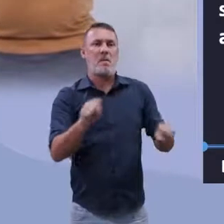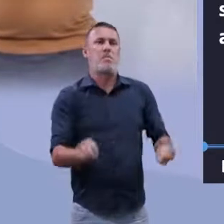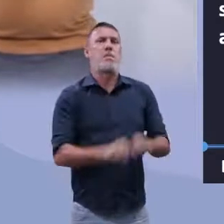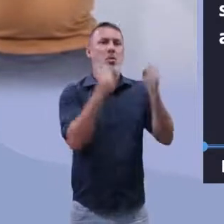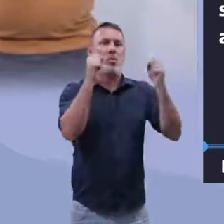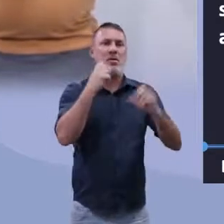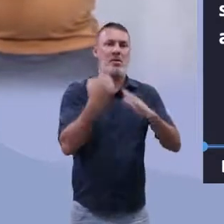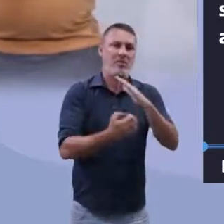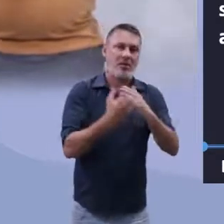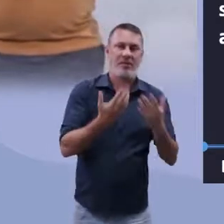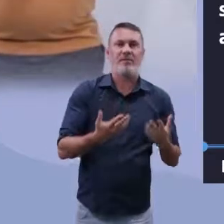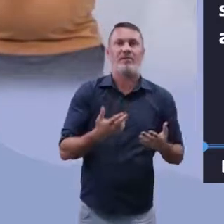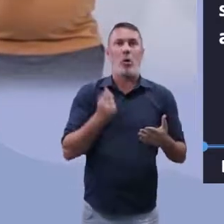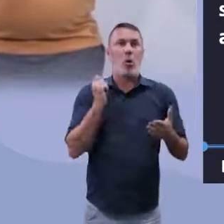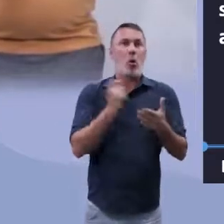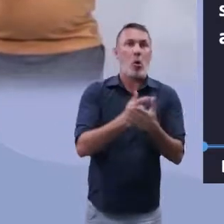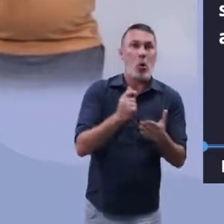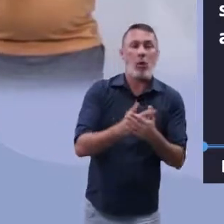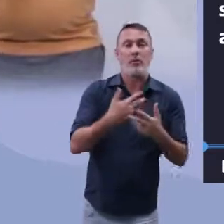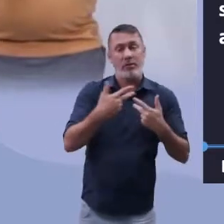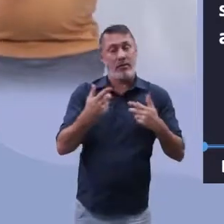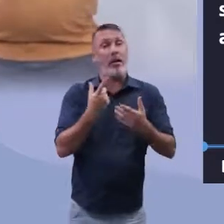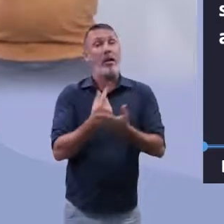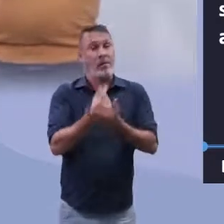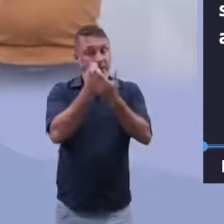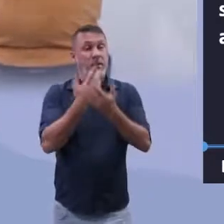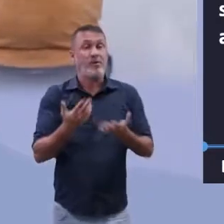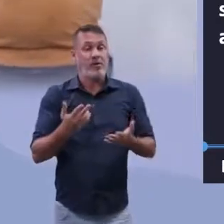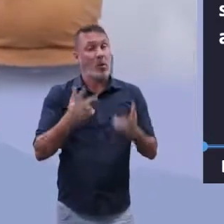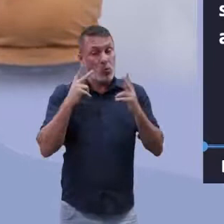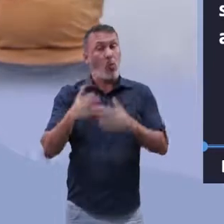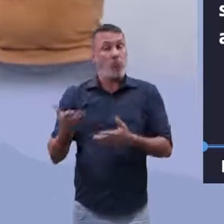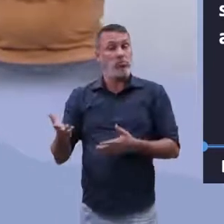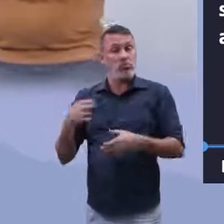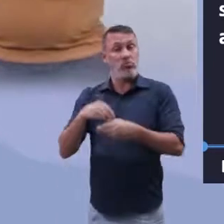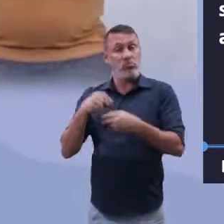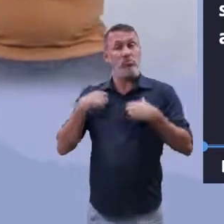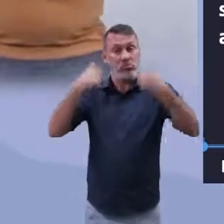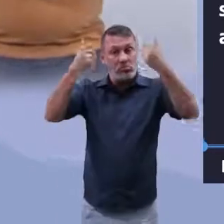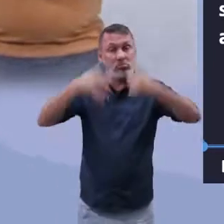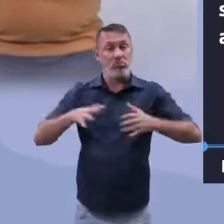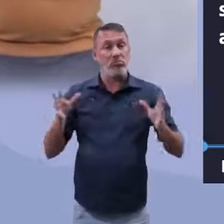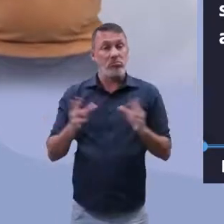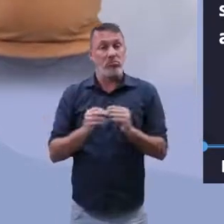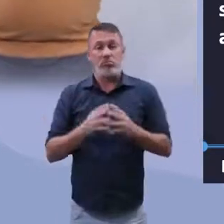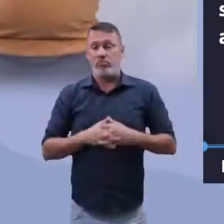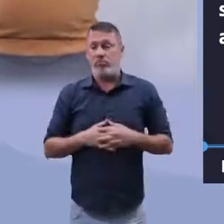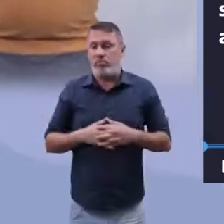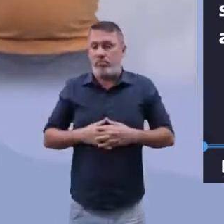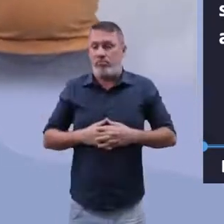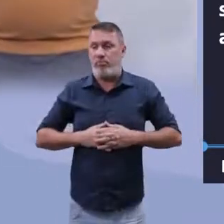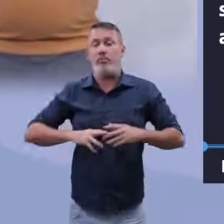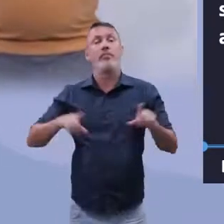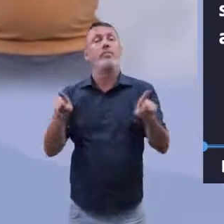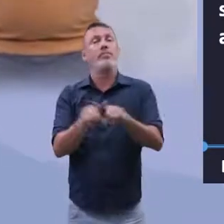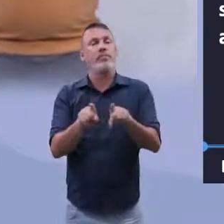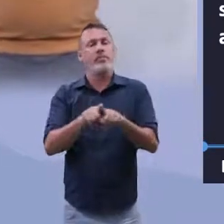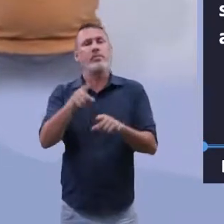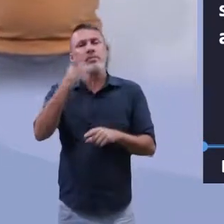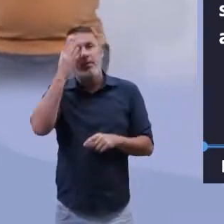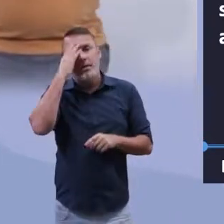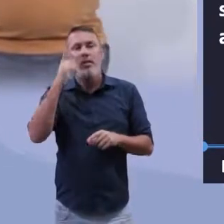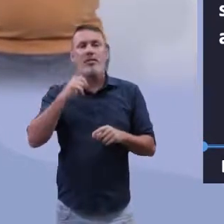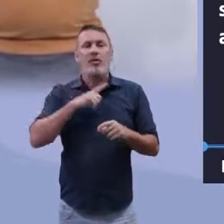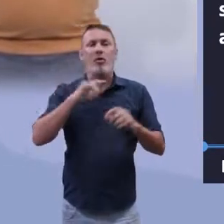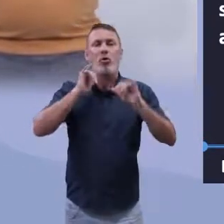vocês, sobre a questão do consumismo, capitalismo, aquela ideia que quando eu falei do meio ambiente, também encaixa aqui. Apesar, meus